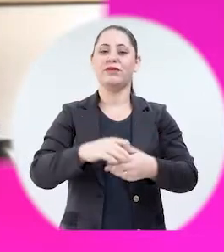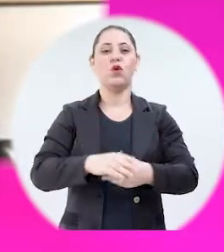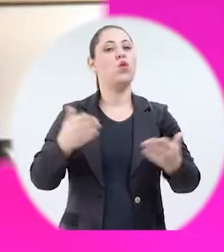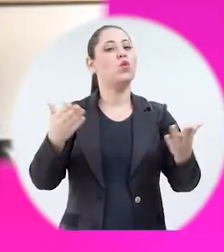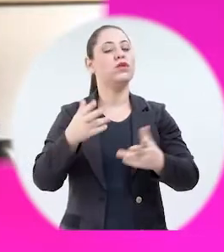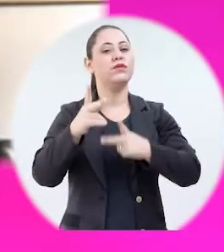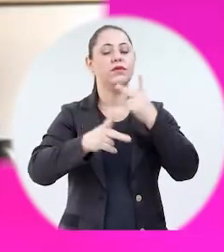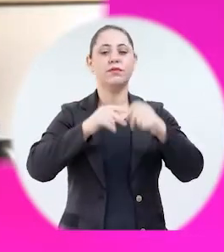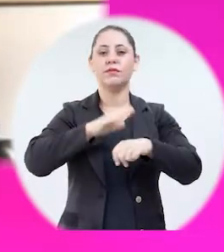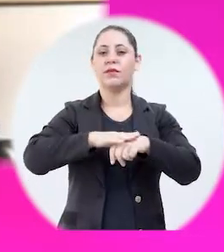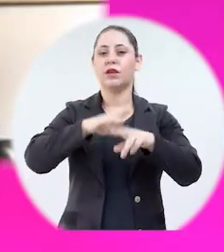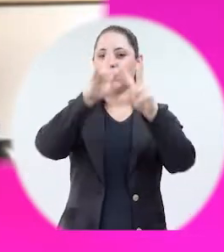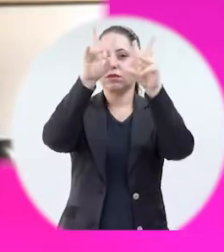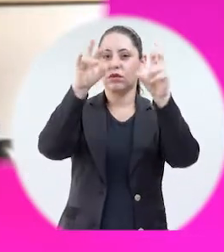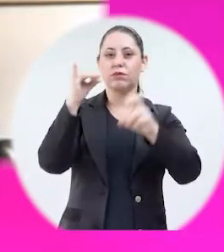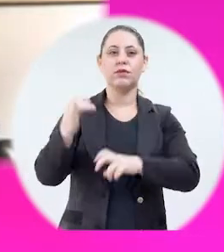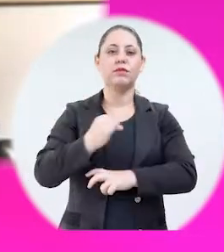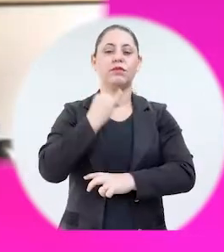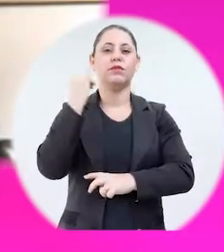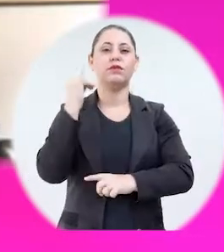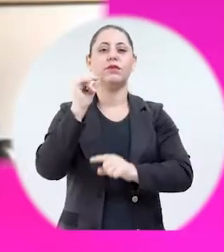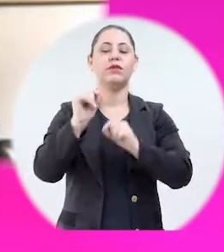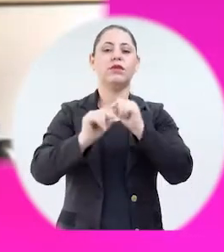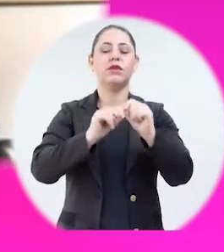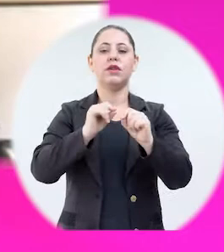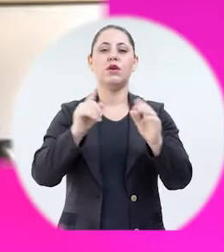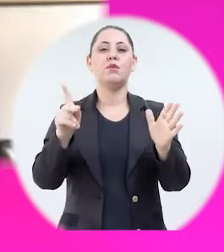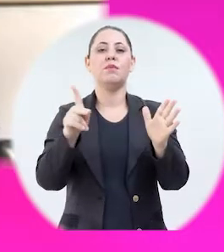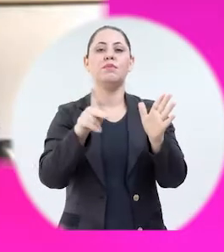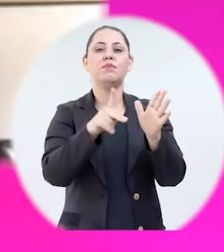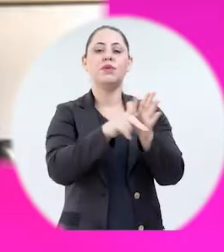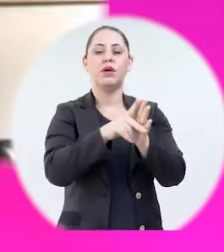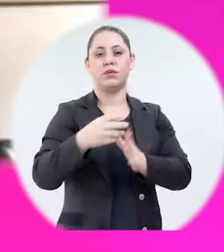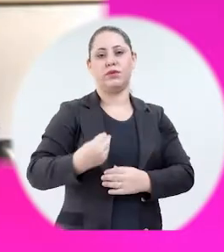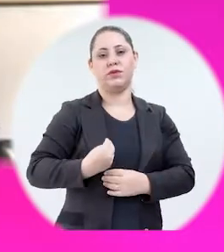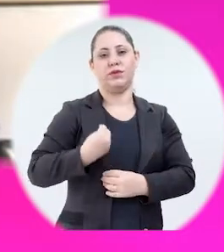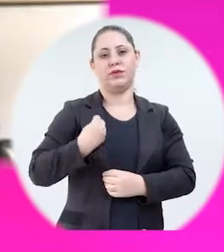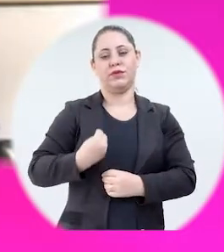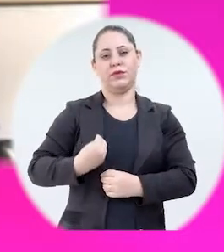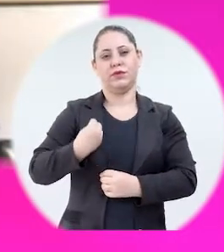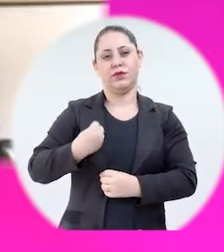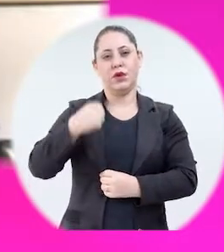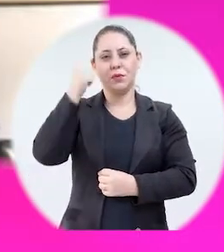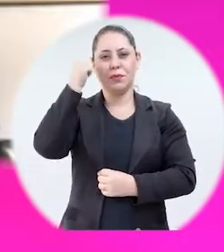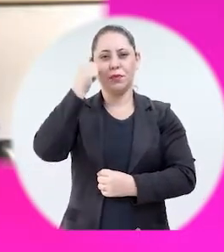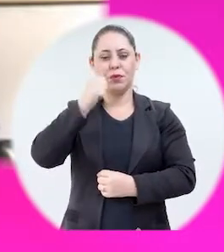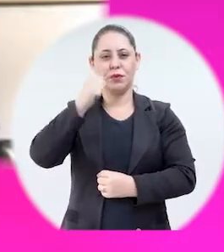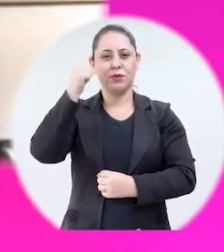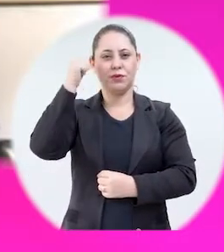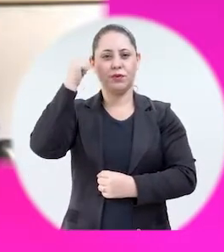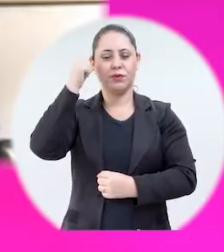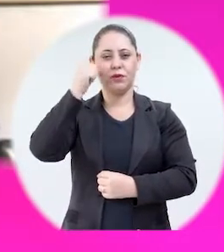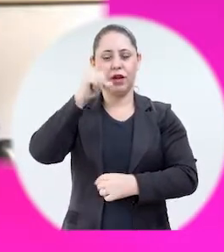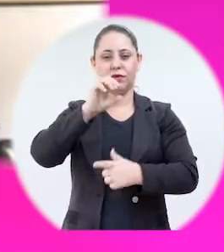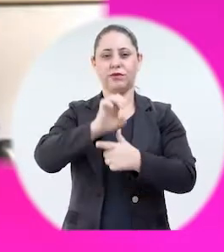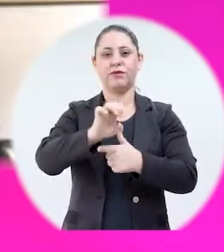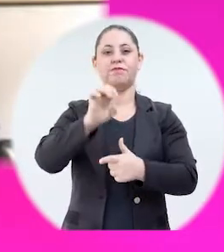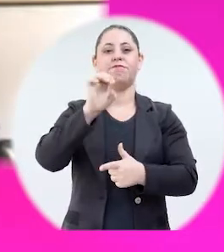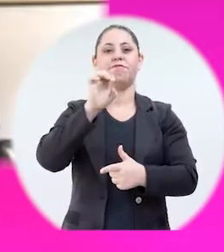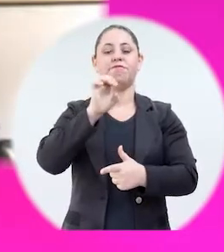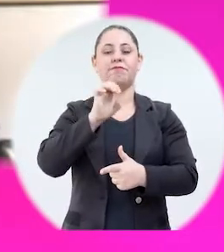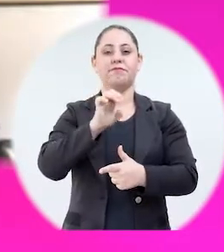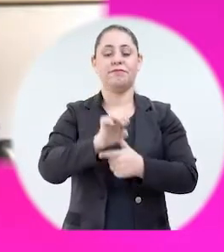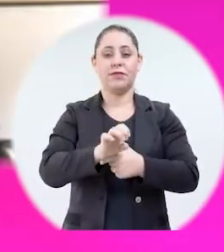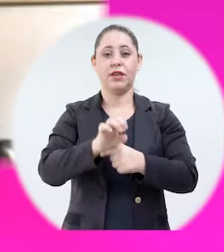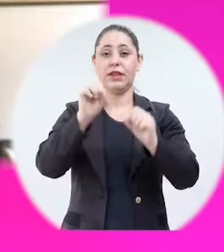falar sobre mais um tema importante, um tema que diz respeito à vida de muitas mulheres no nosso